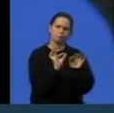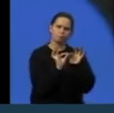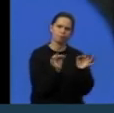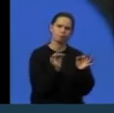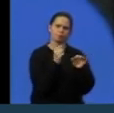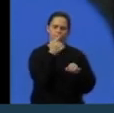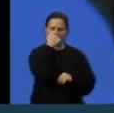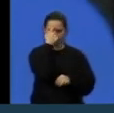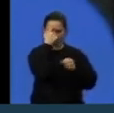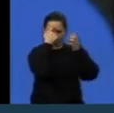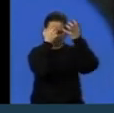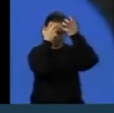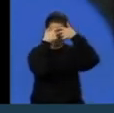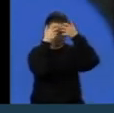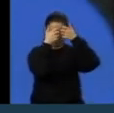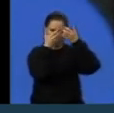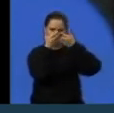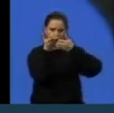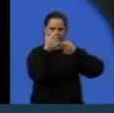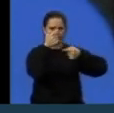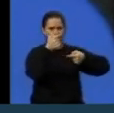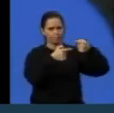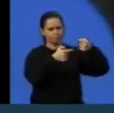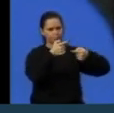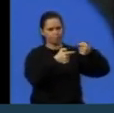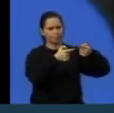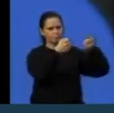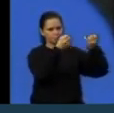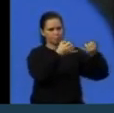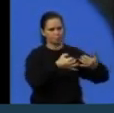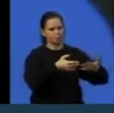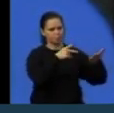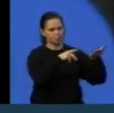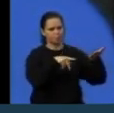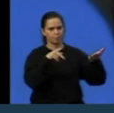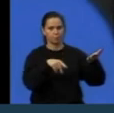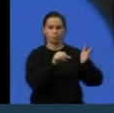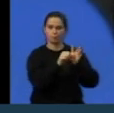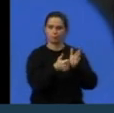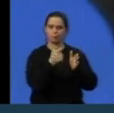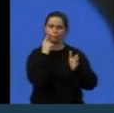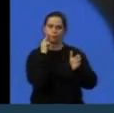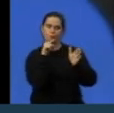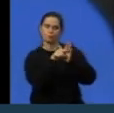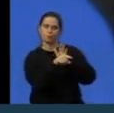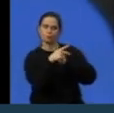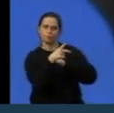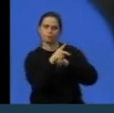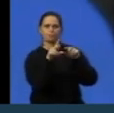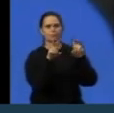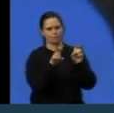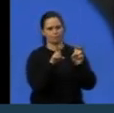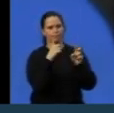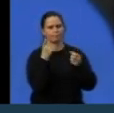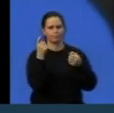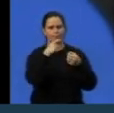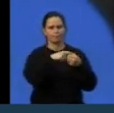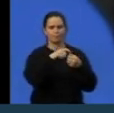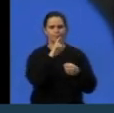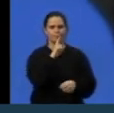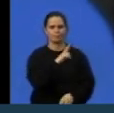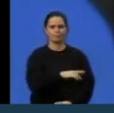possa refletir sobre o que foi discutido, principalmente sobre a nossa interatividade, e já retornamos com a resposta.